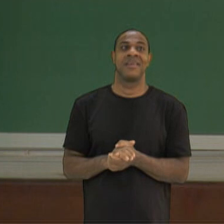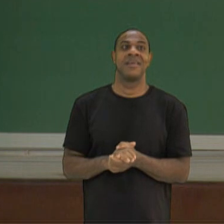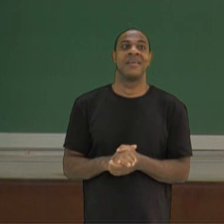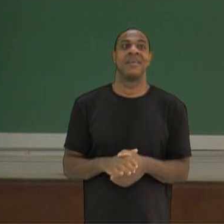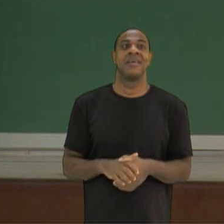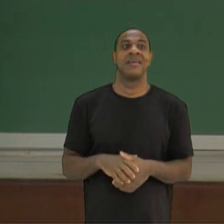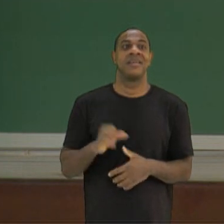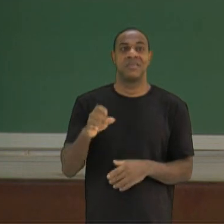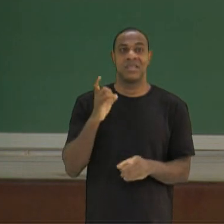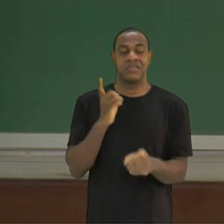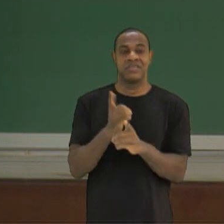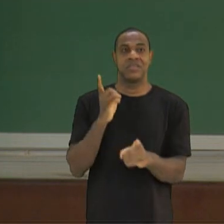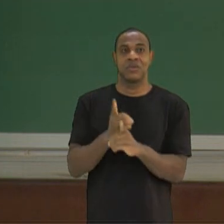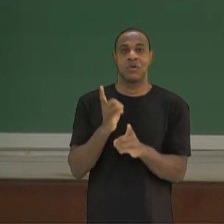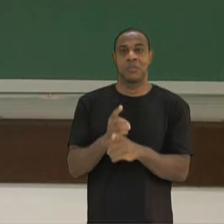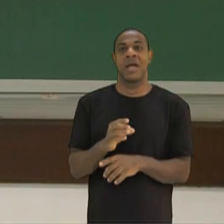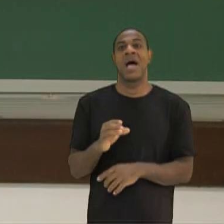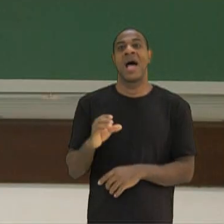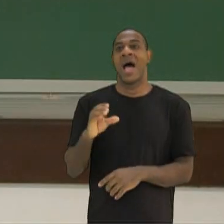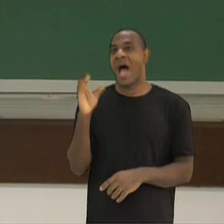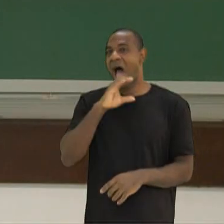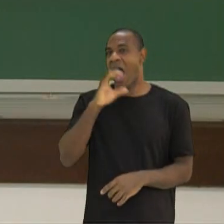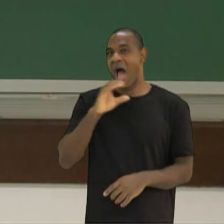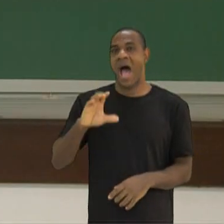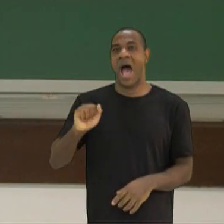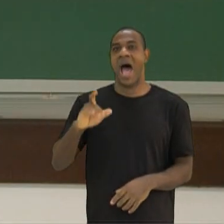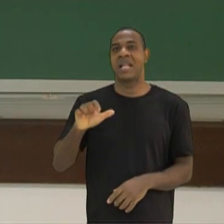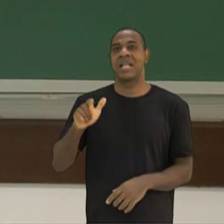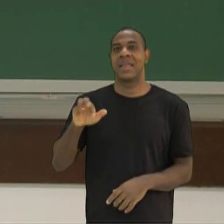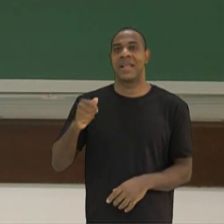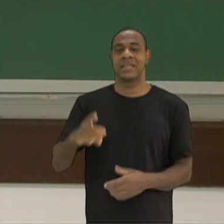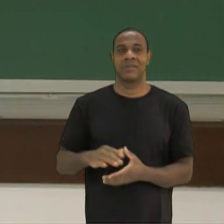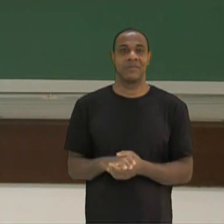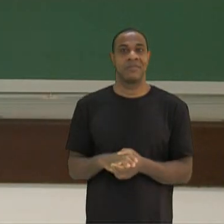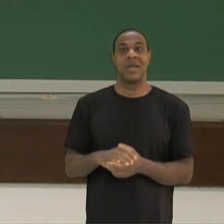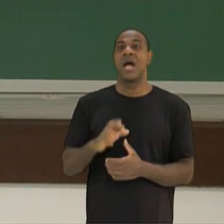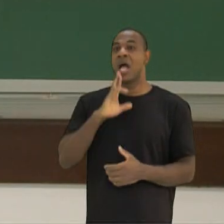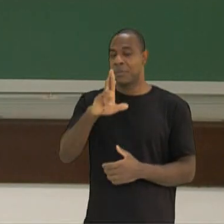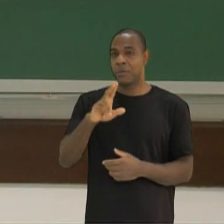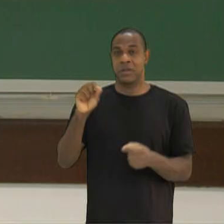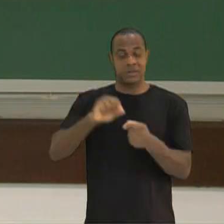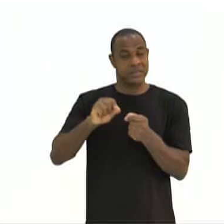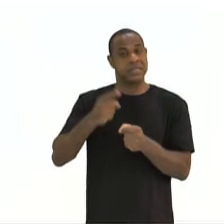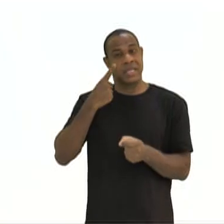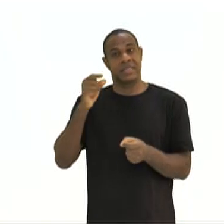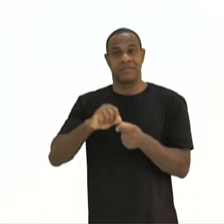sim você descobre a aceleração desse avião. Então vamos lá responder aí no seu material.